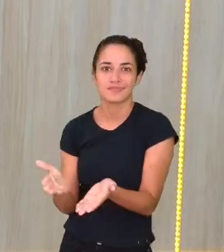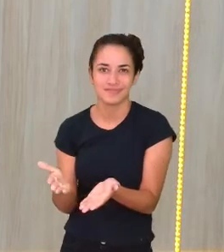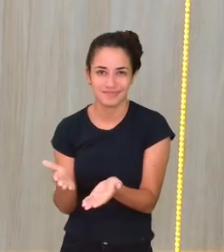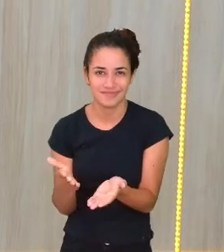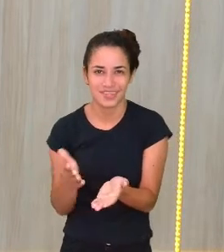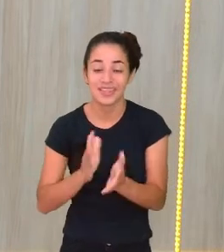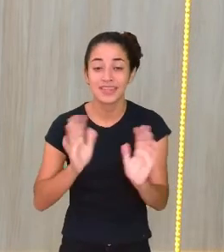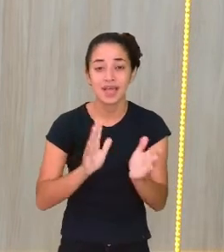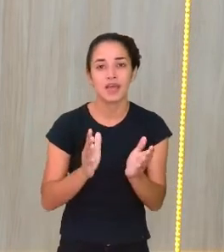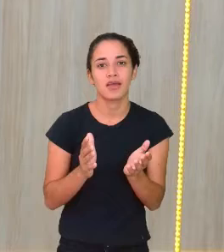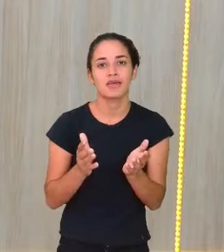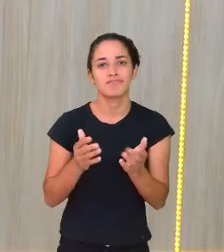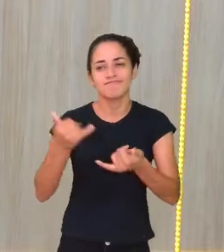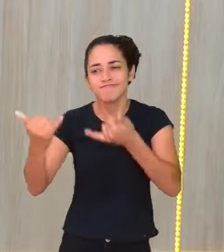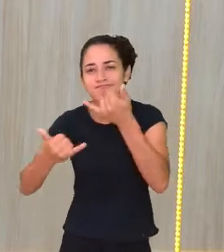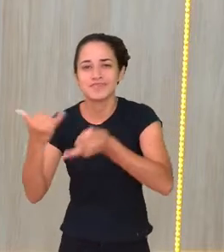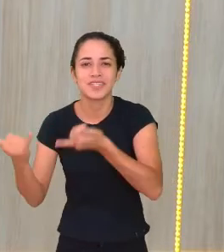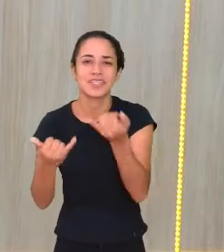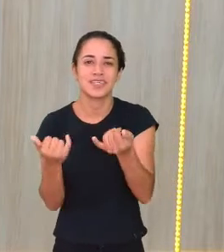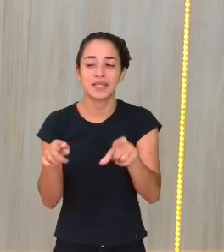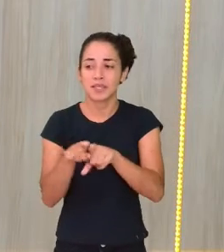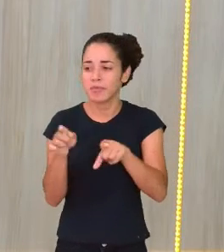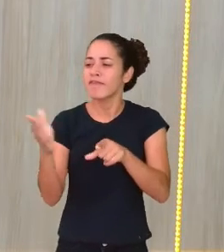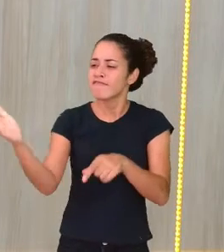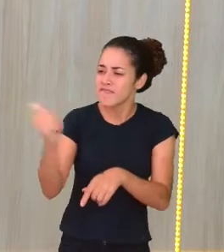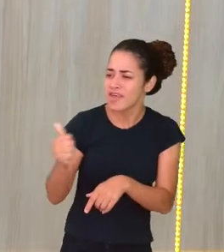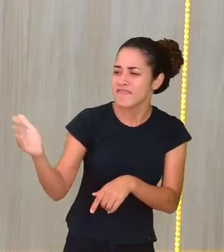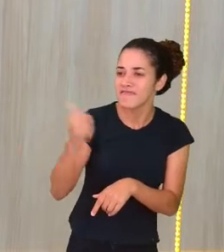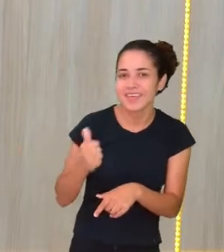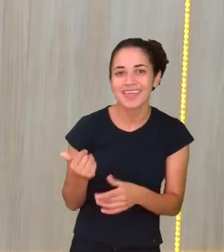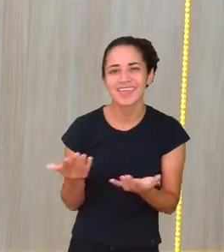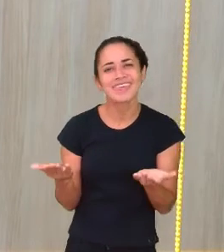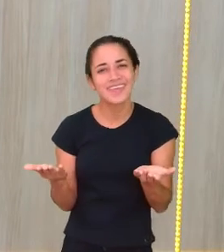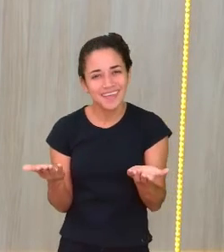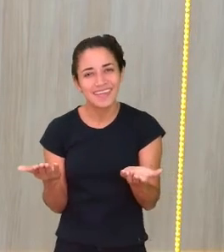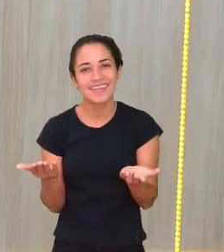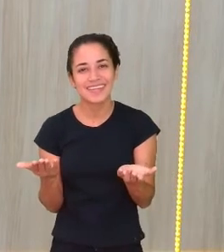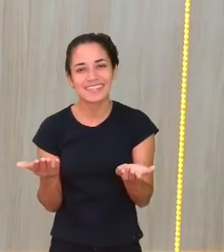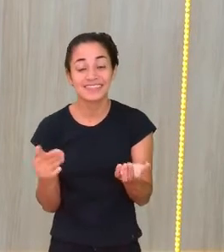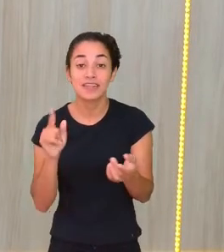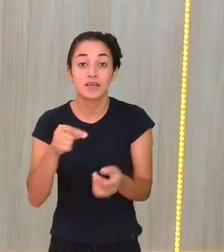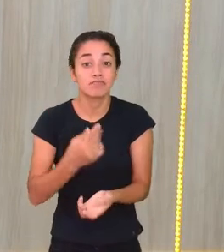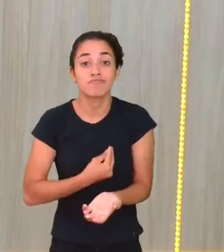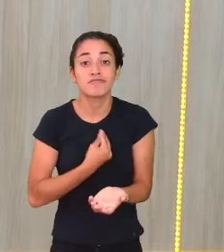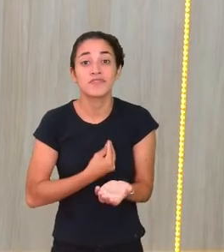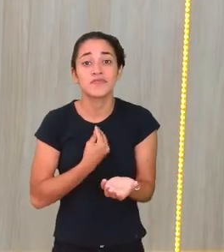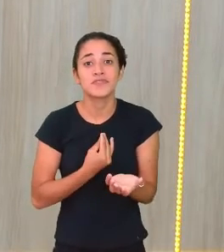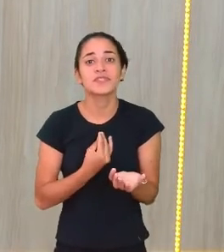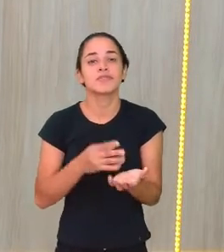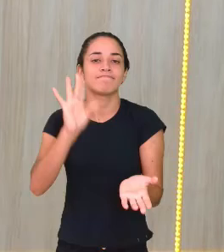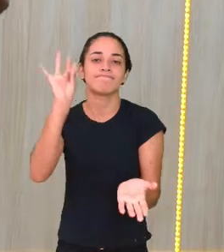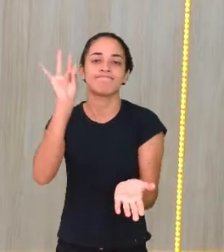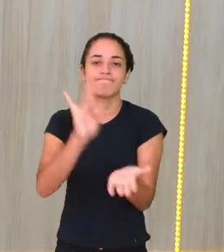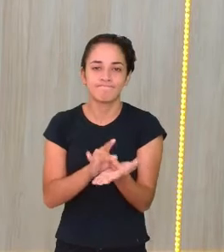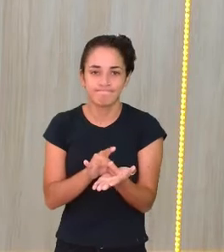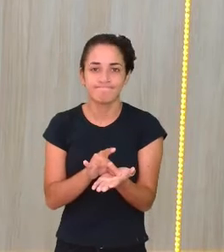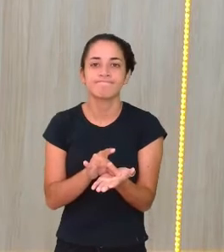trato é diferente, a brincadeira, ele já inclui. Então, assim, passa a ser uma vida de